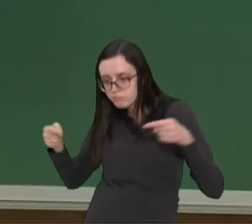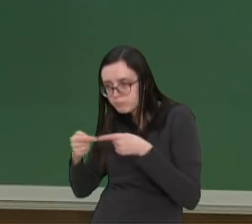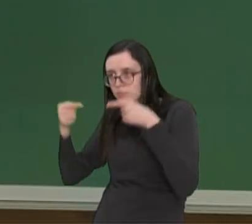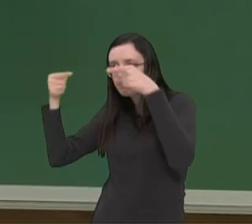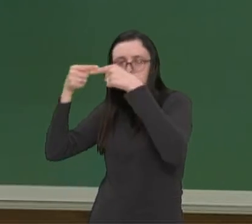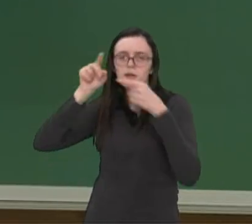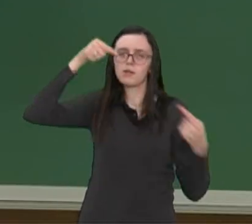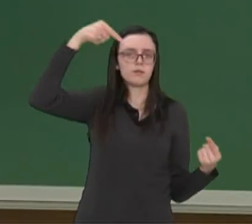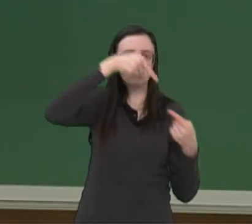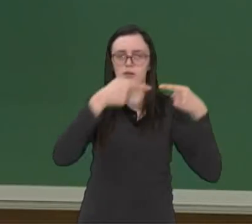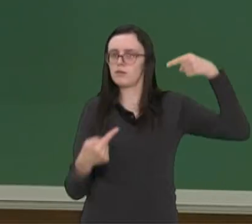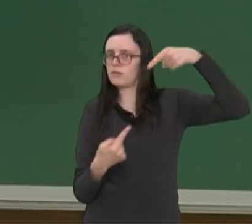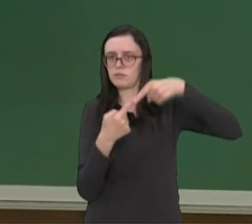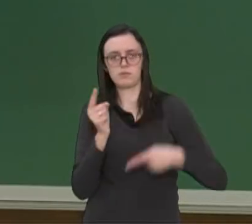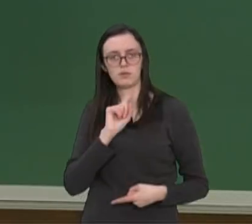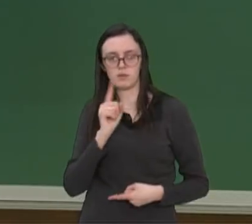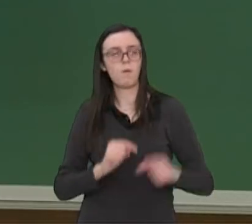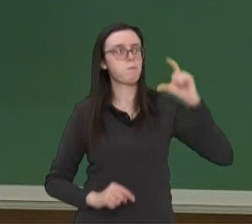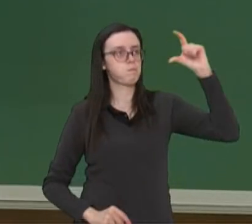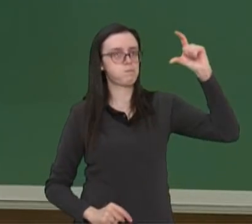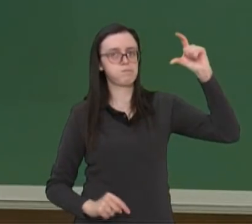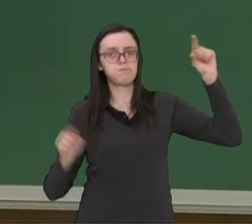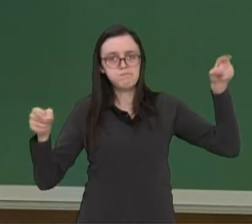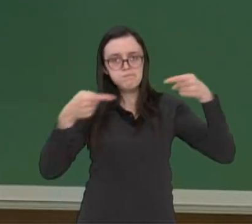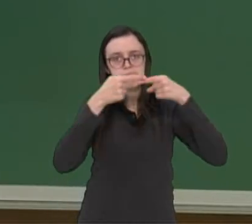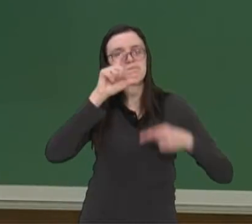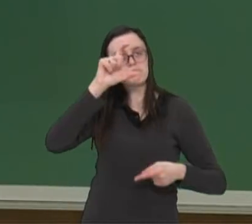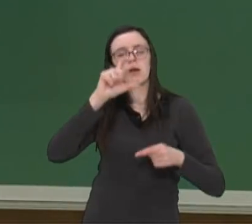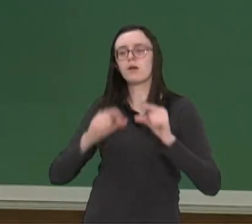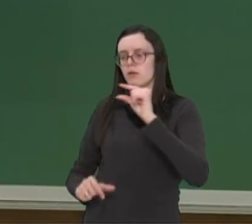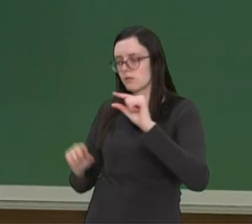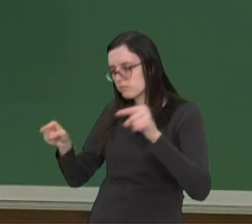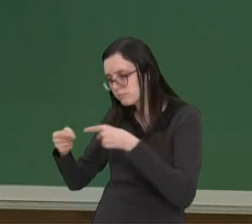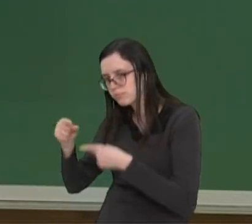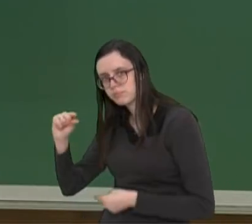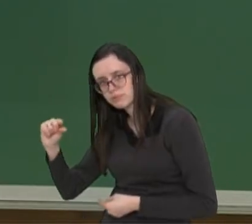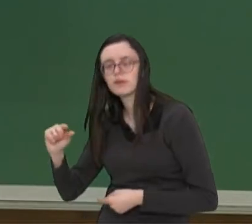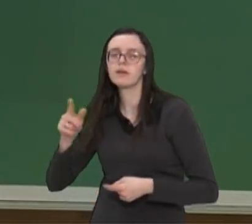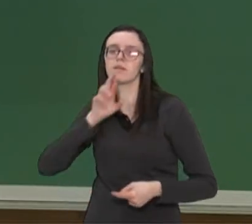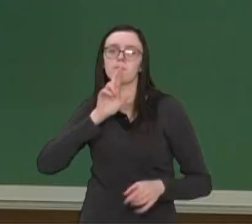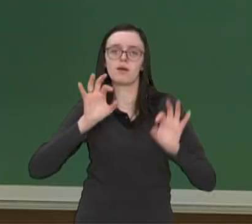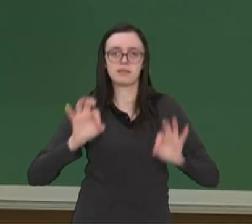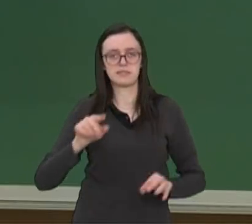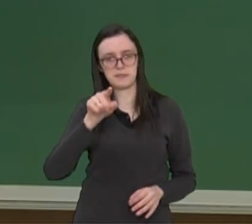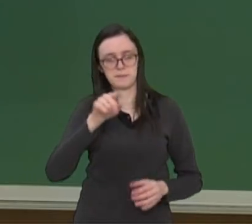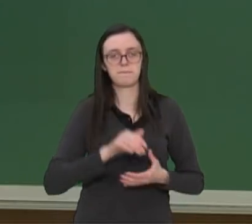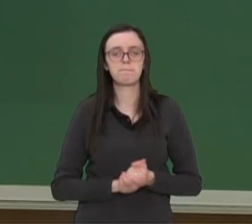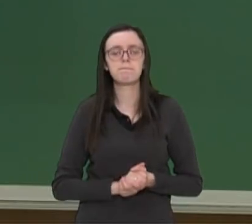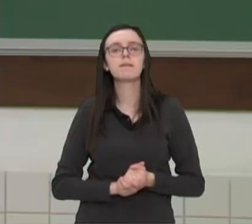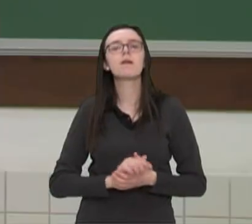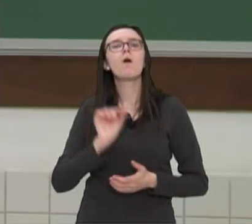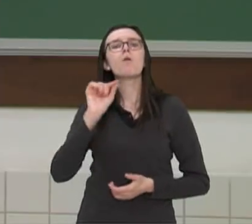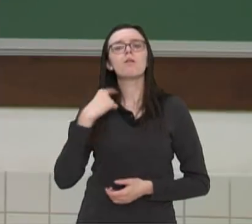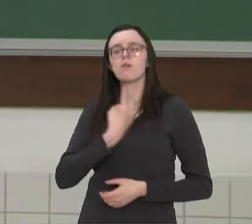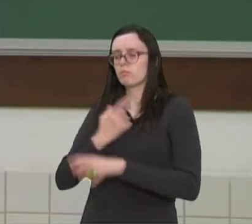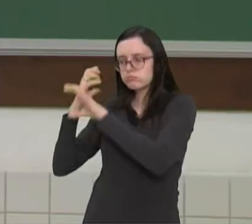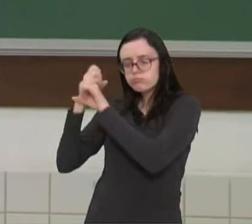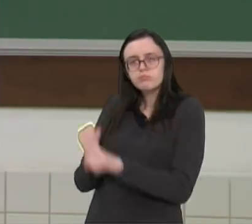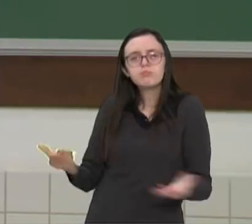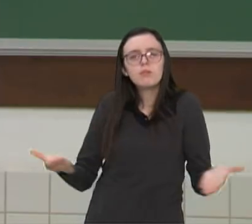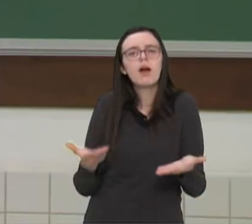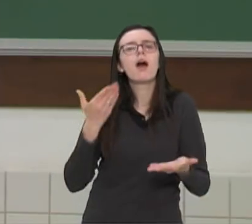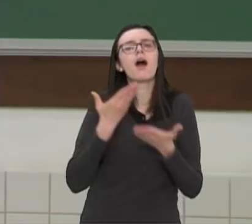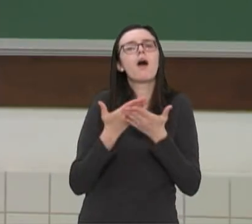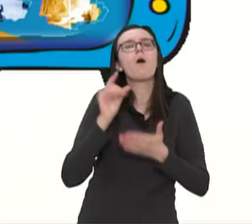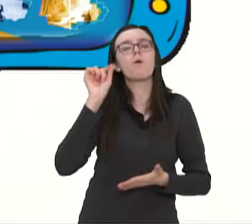está dominante com dominante, recessivo com recessivo. Ok? Então, a gente achou a resposta correta. O que a gente viu na aula de hoje, então, gente? Olha